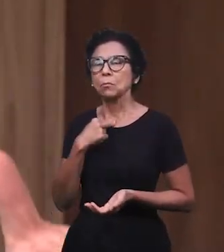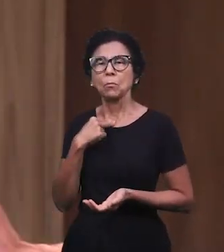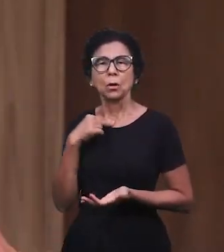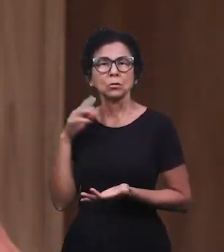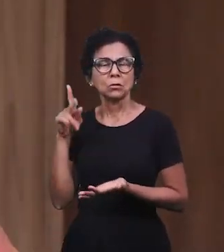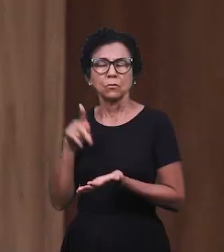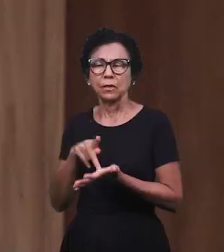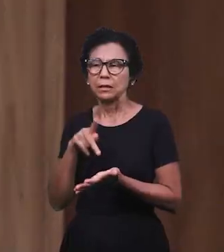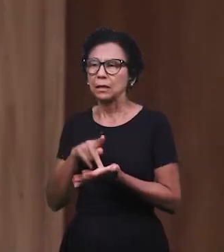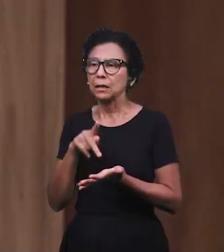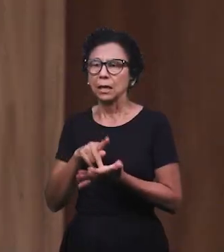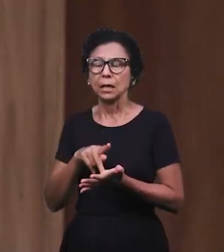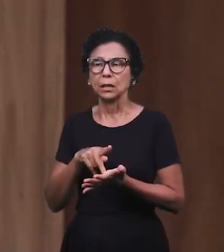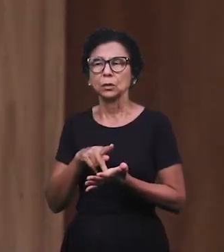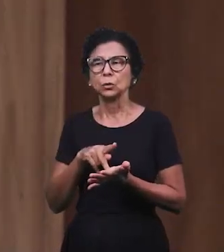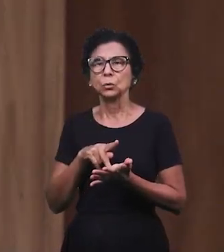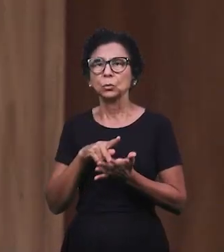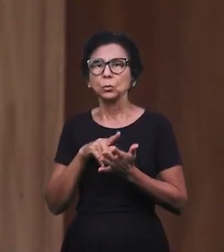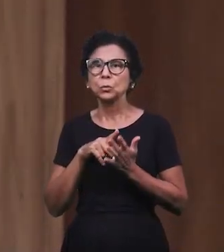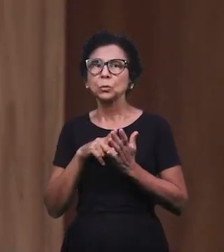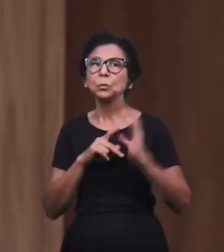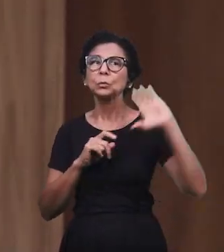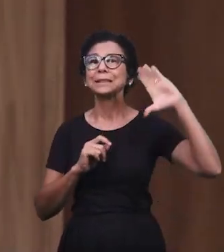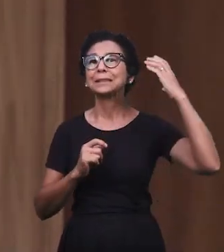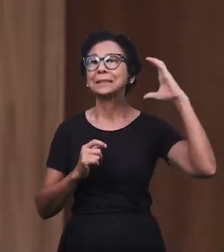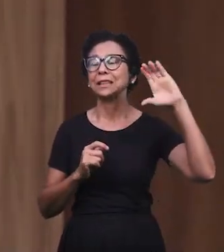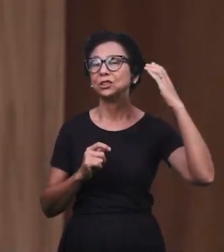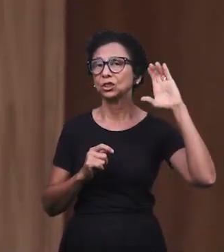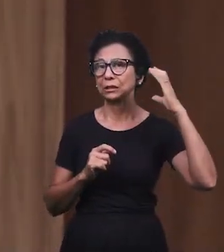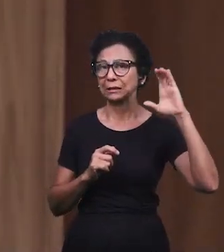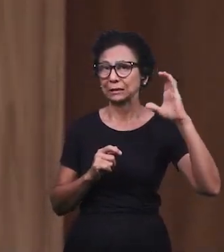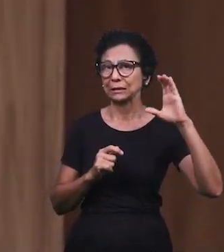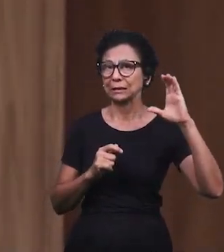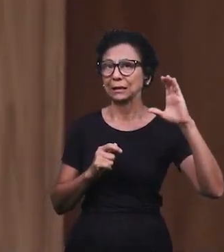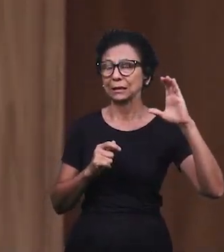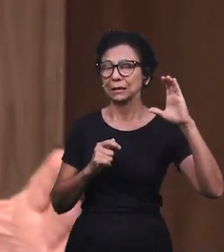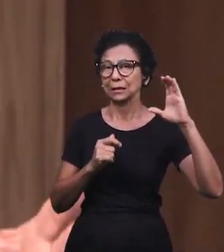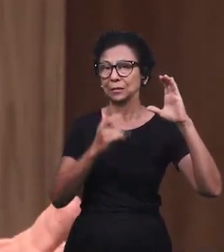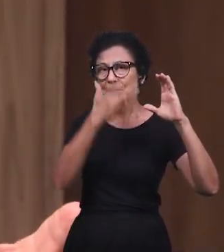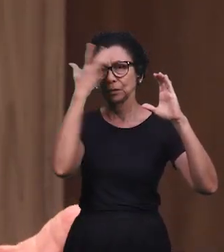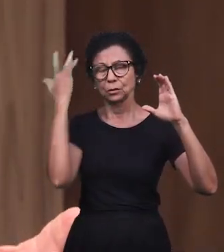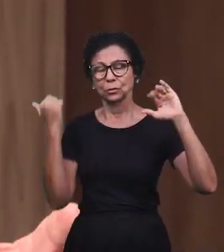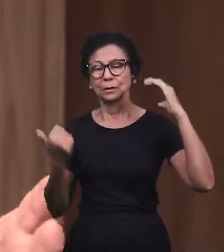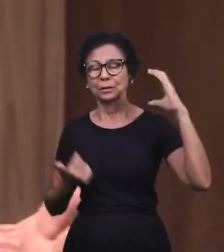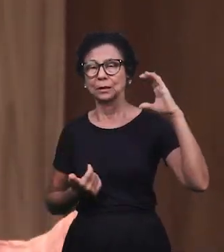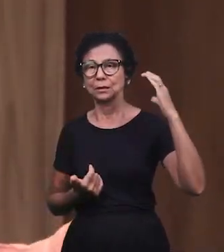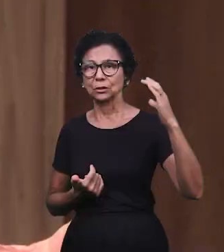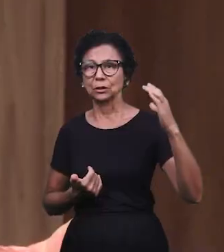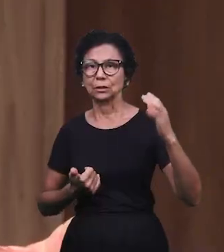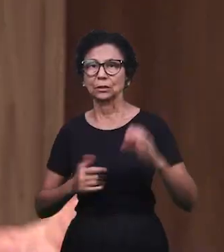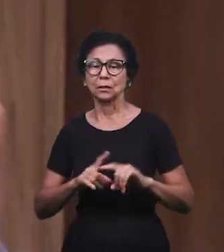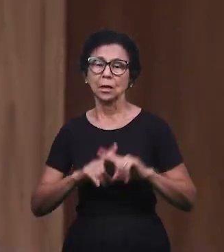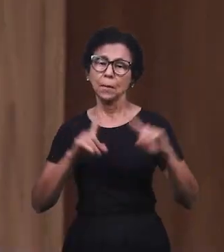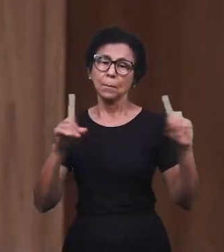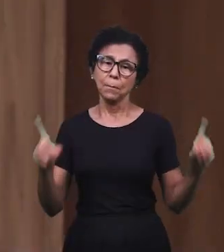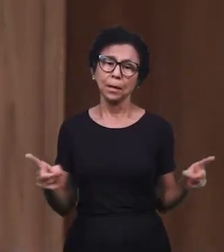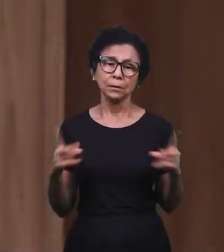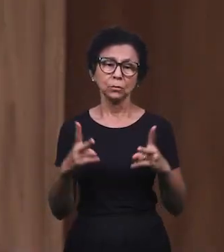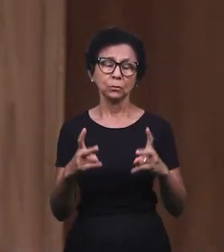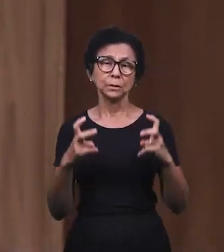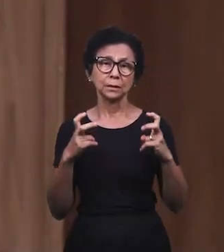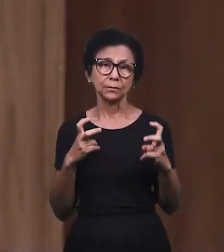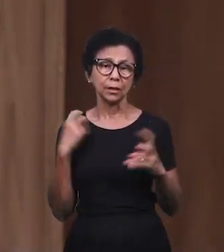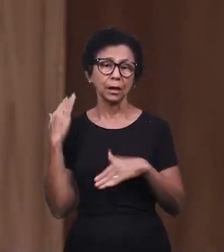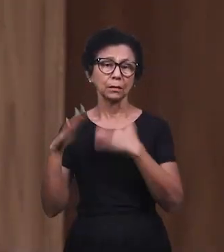verdadeira ciência é aquilo que a evolução indica. Só